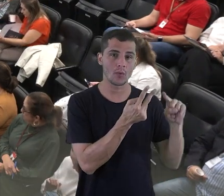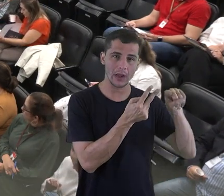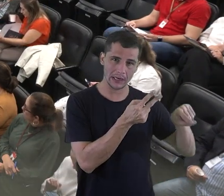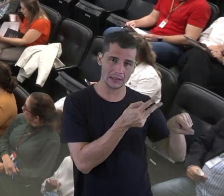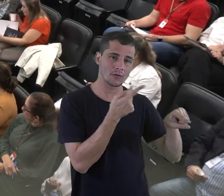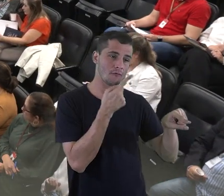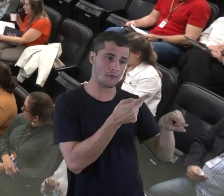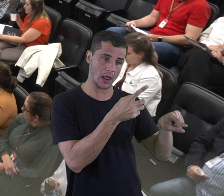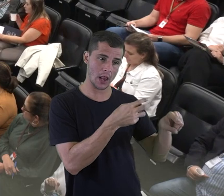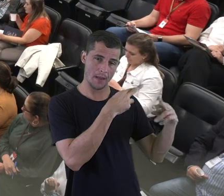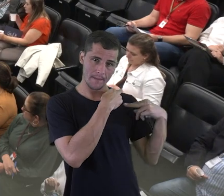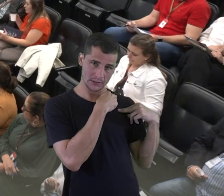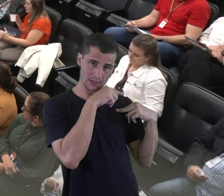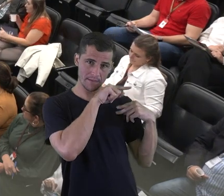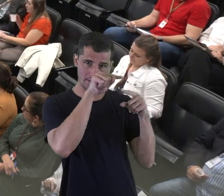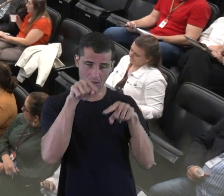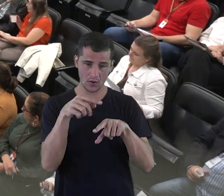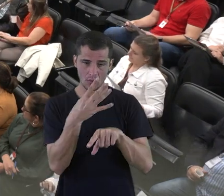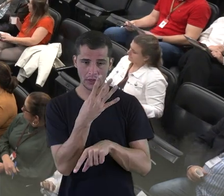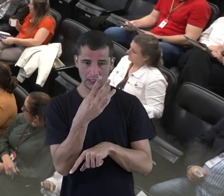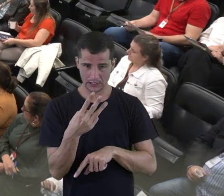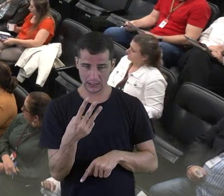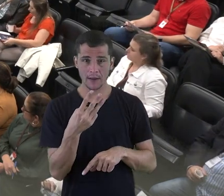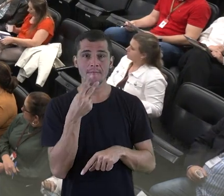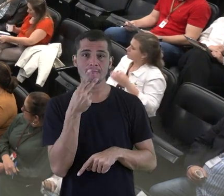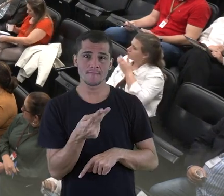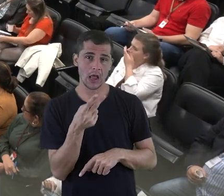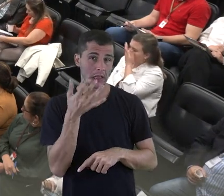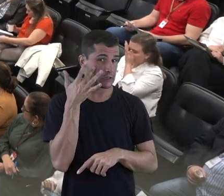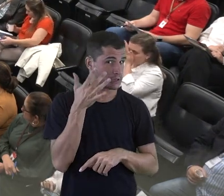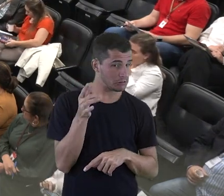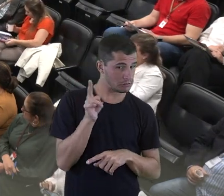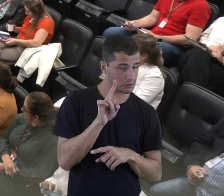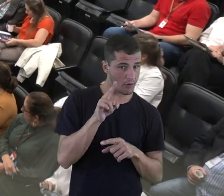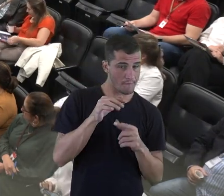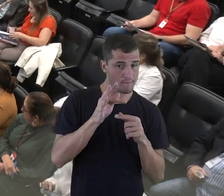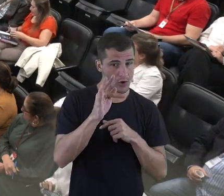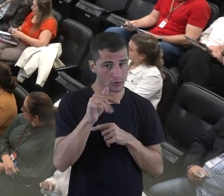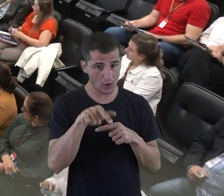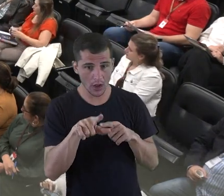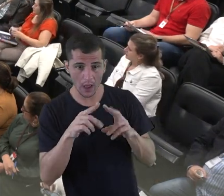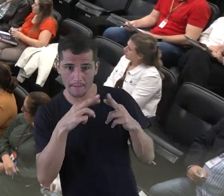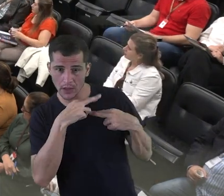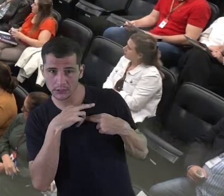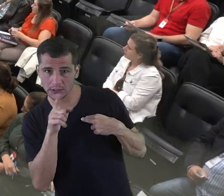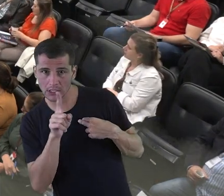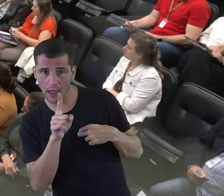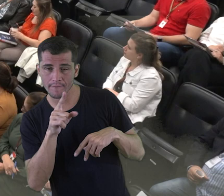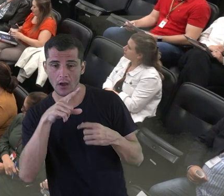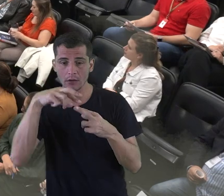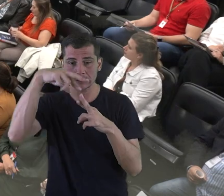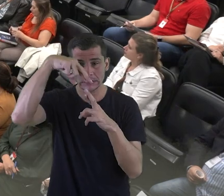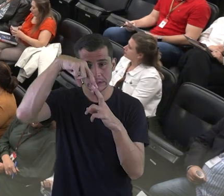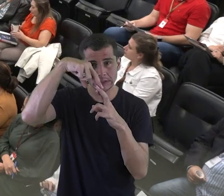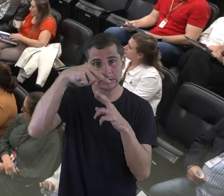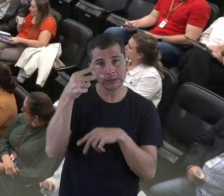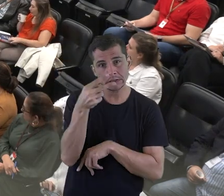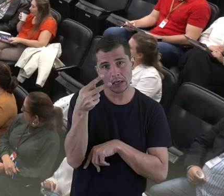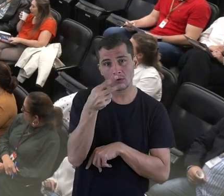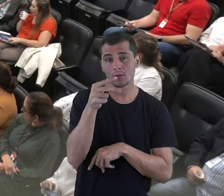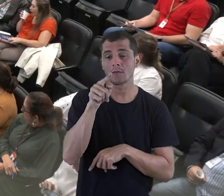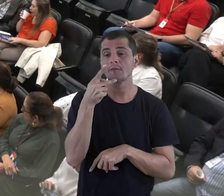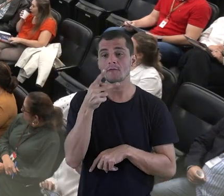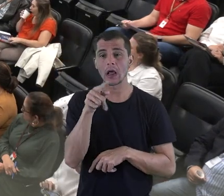inciso segundo que eu não serei responsável se eu me adequar se eu tratar de maneira adequada a LGPD